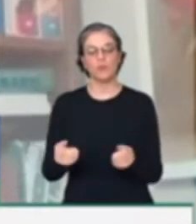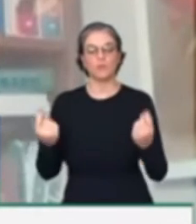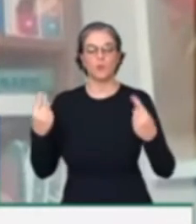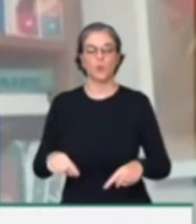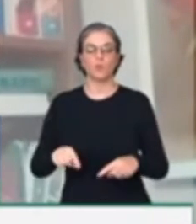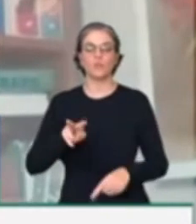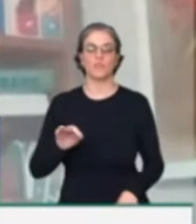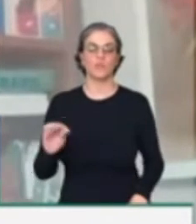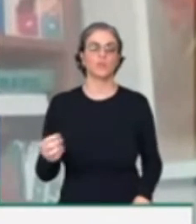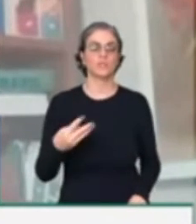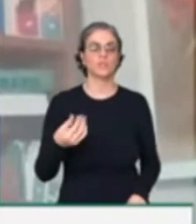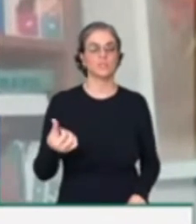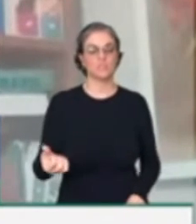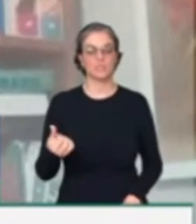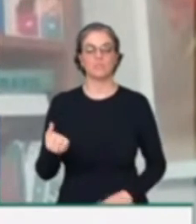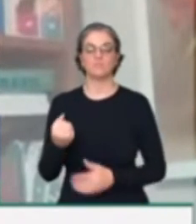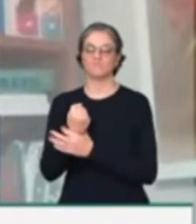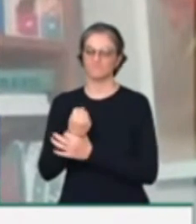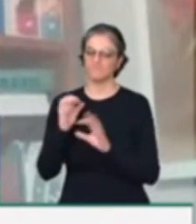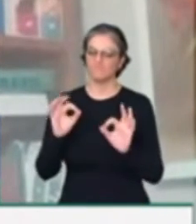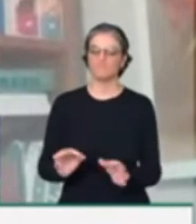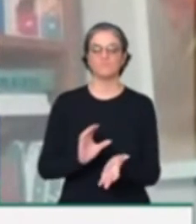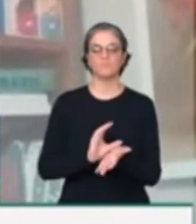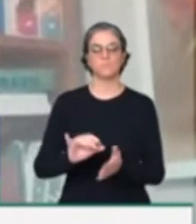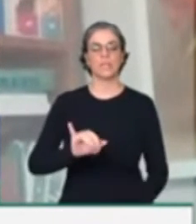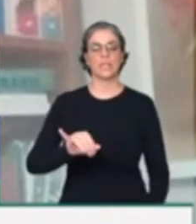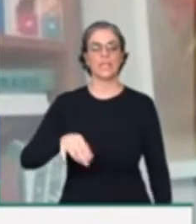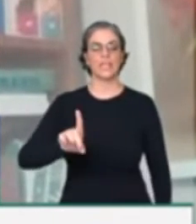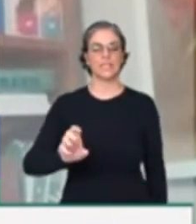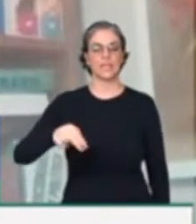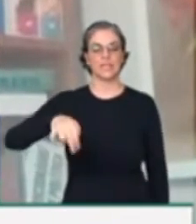36 e garantir a indenização humanitária aos profissionais de saúde.